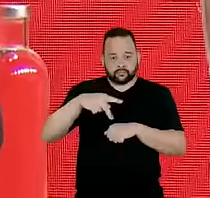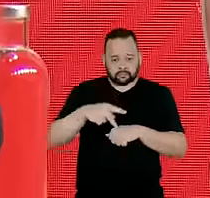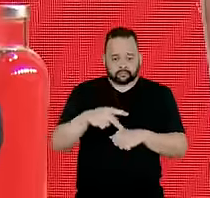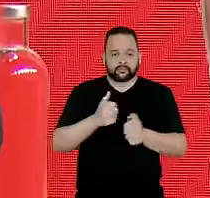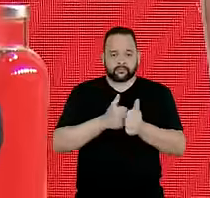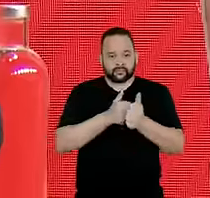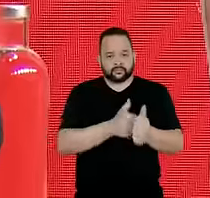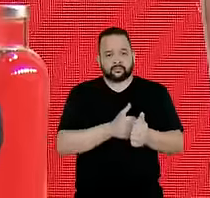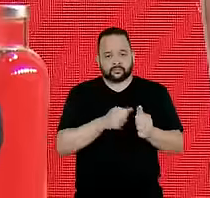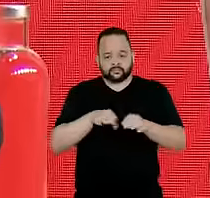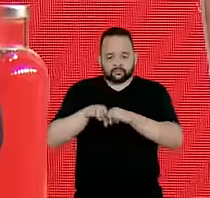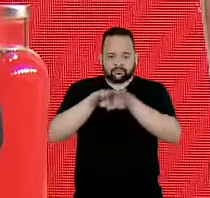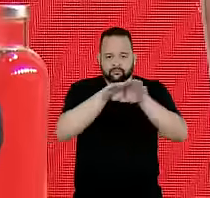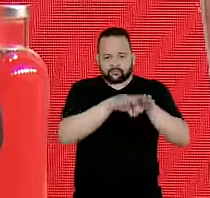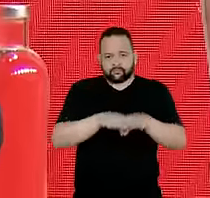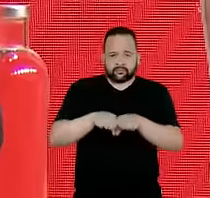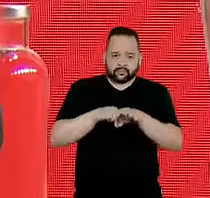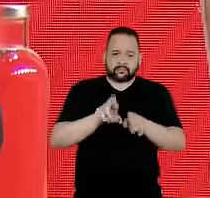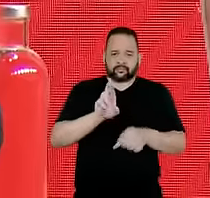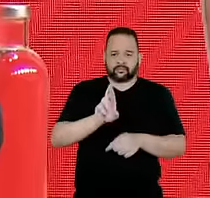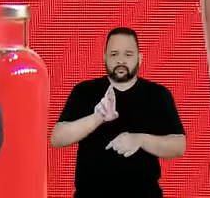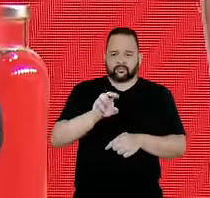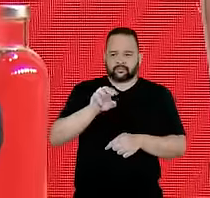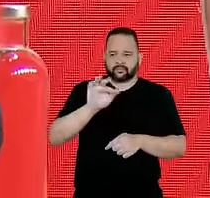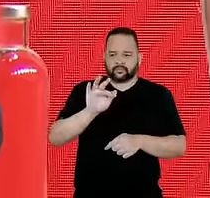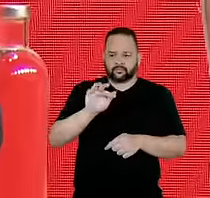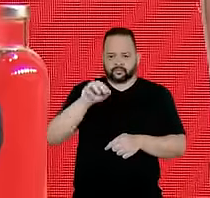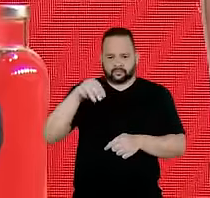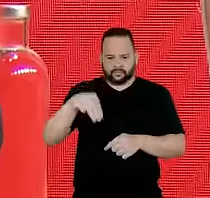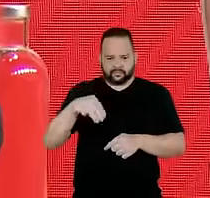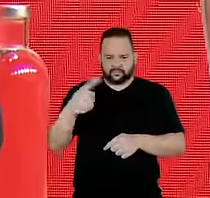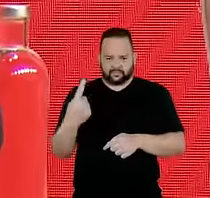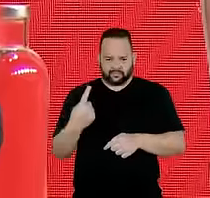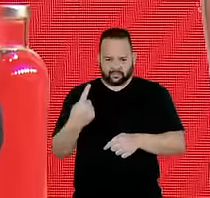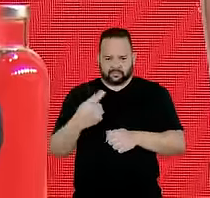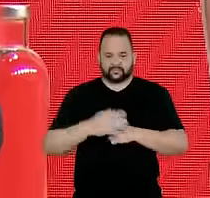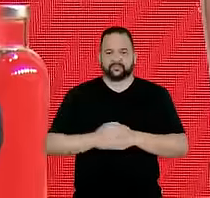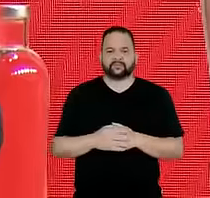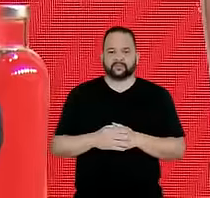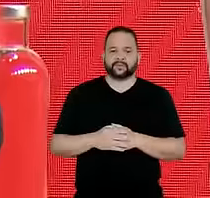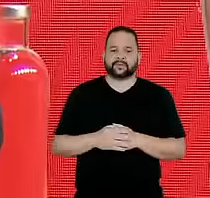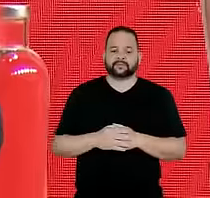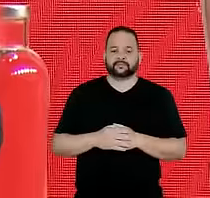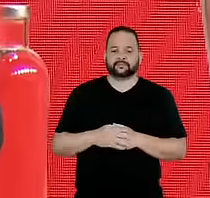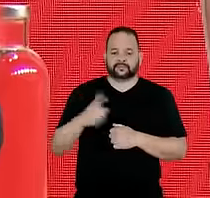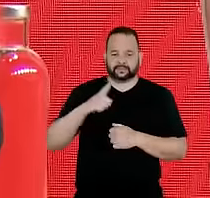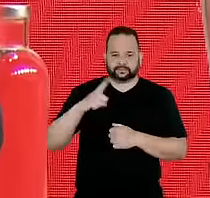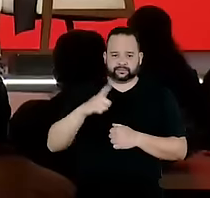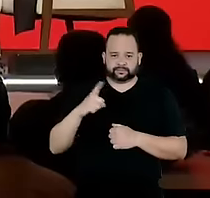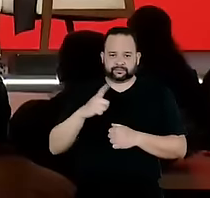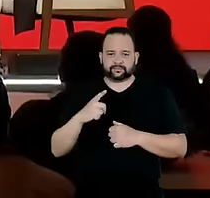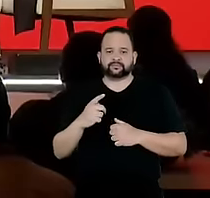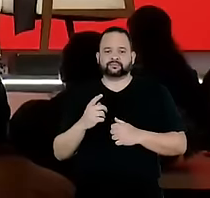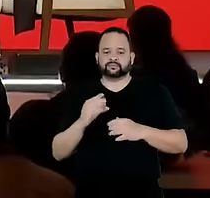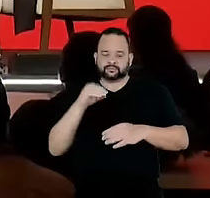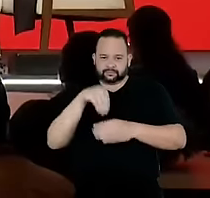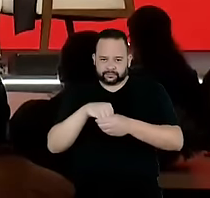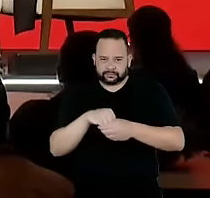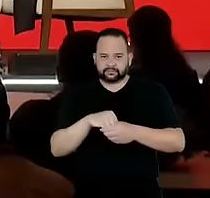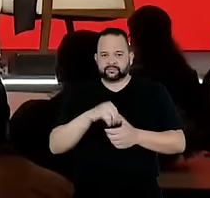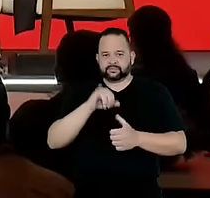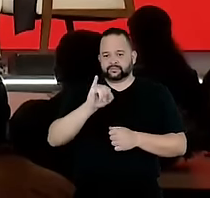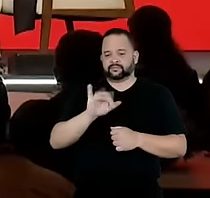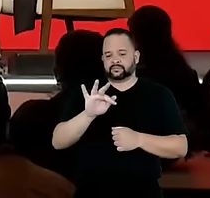um que são os standards estabelecidos pelo issb que é o órgão dentro da Fundação ifrs que vai